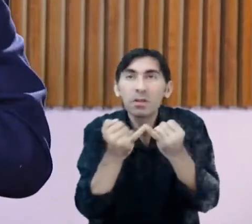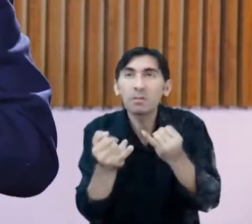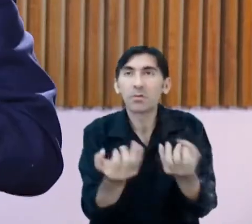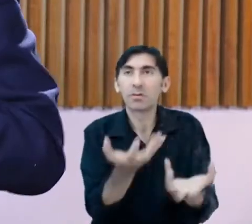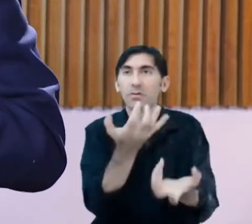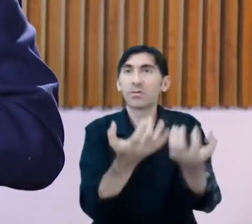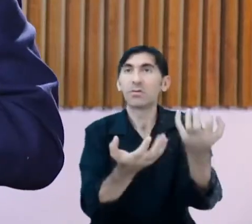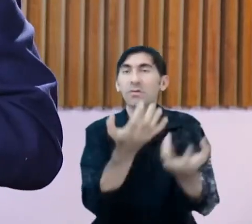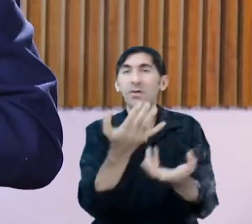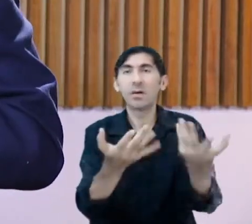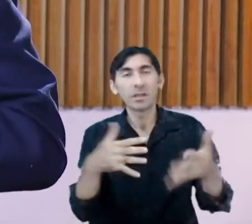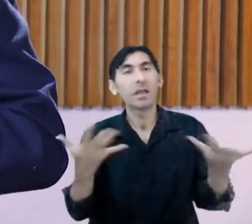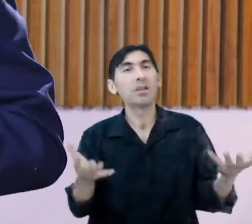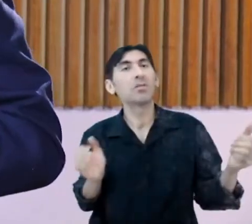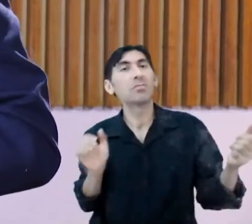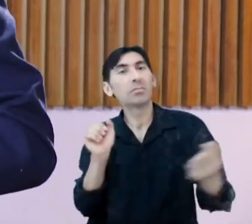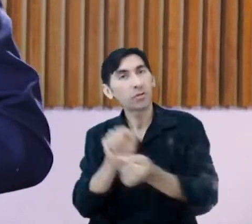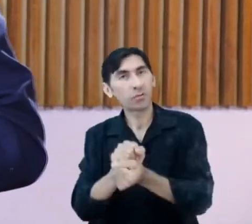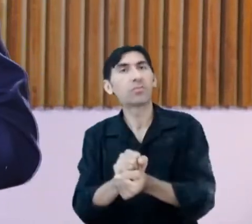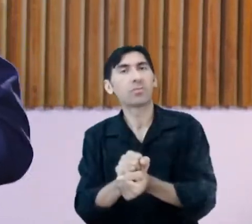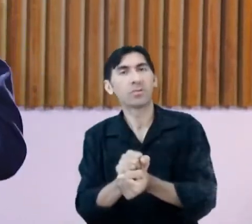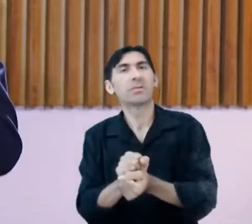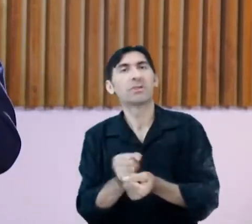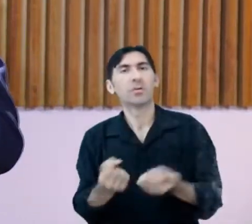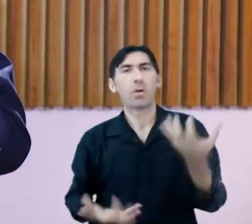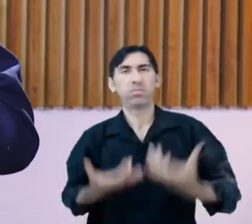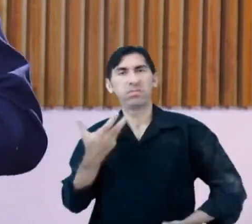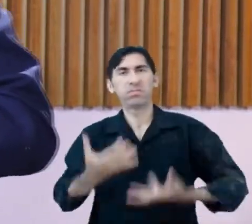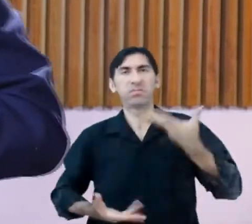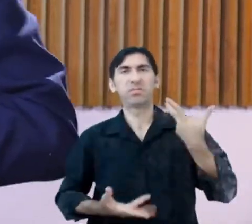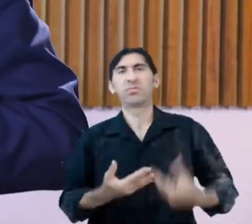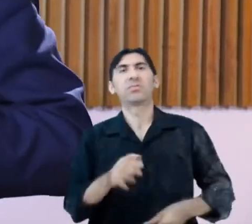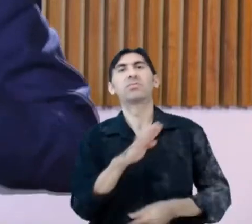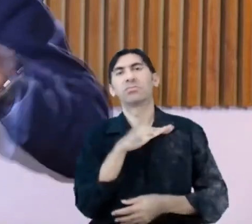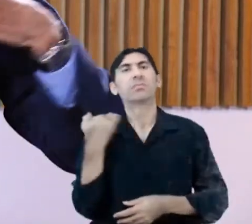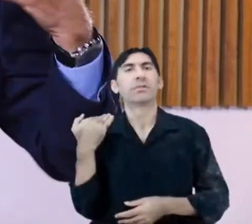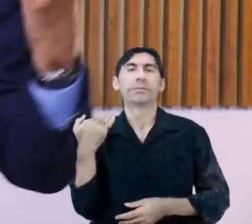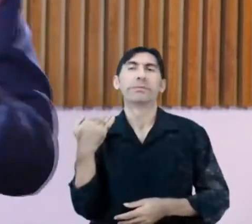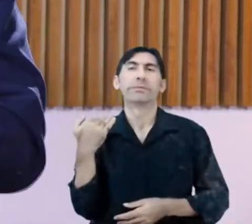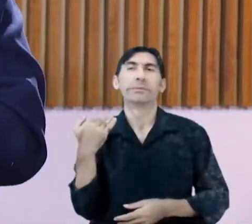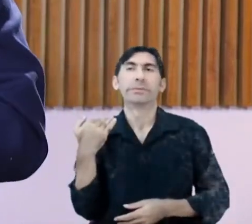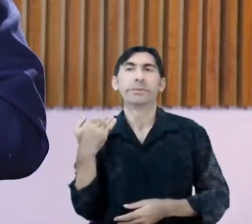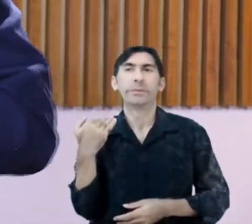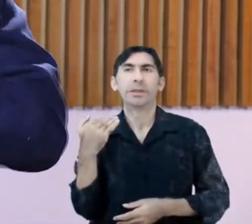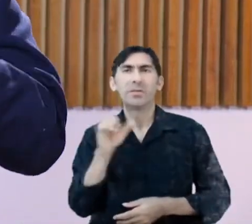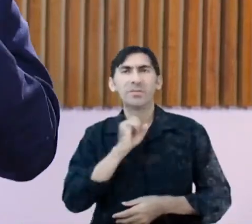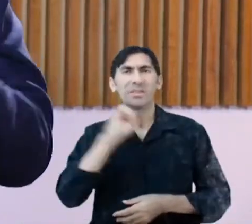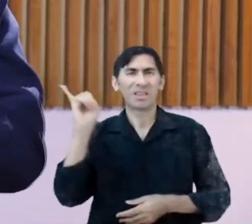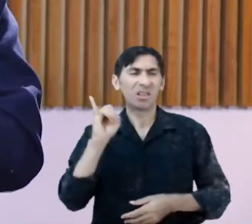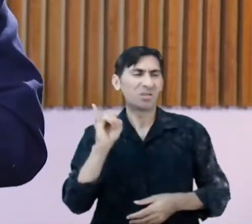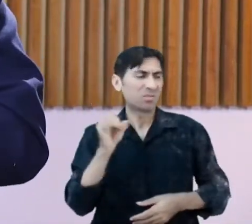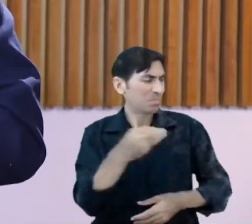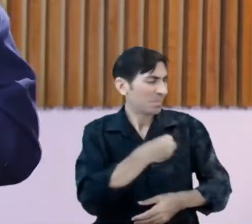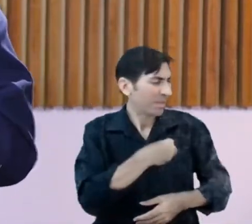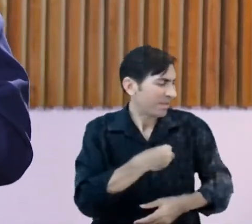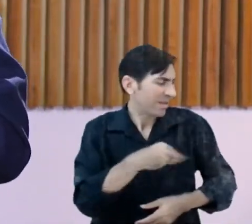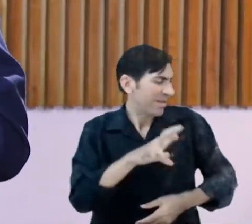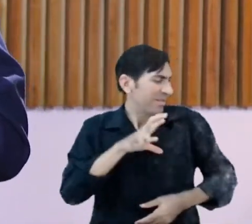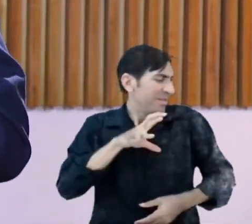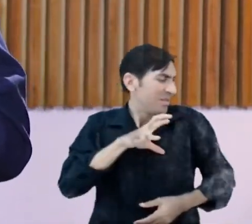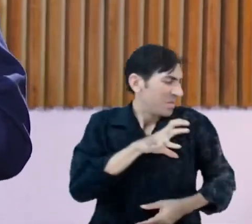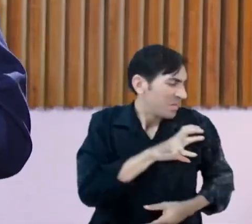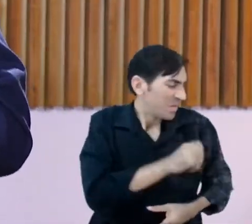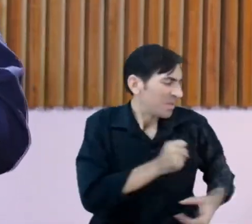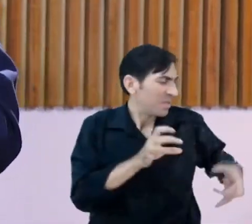sou queimado com ela. Então, queridos irmãos, se eu estou apegado ao pecado, se eu amo o pecado, se eu